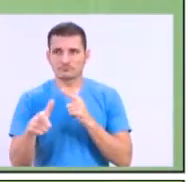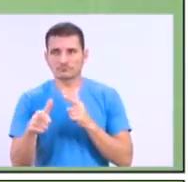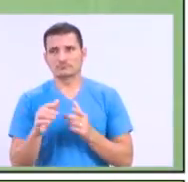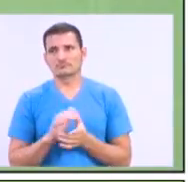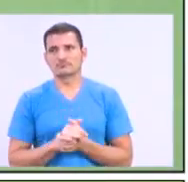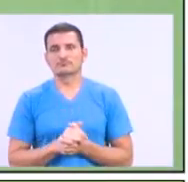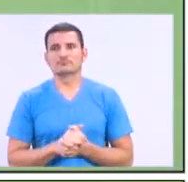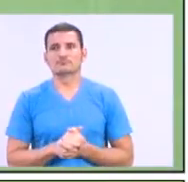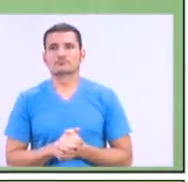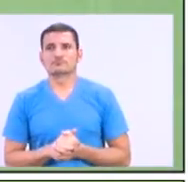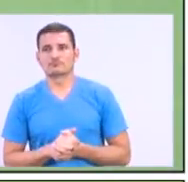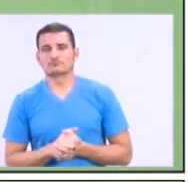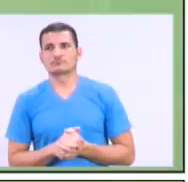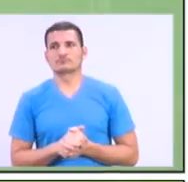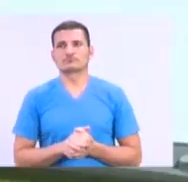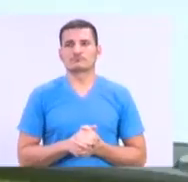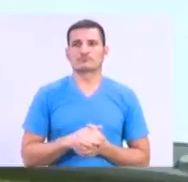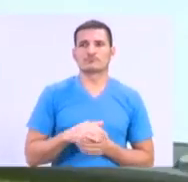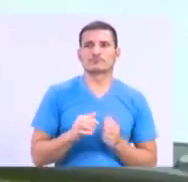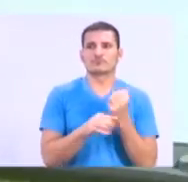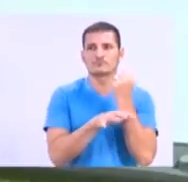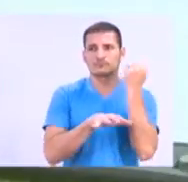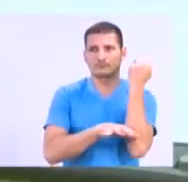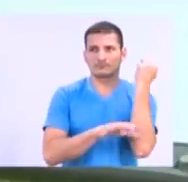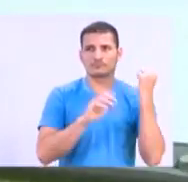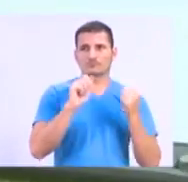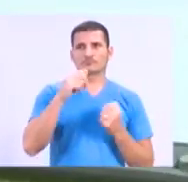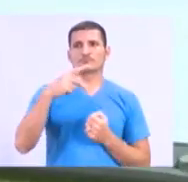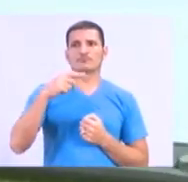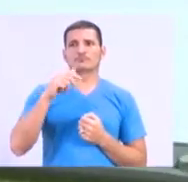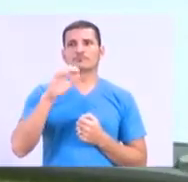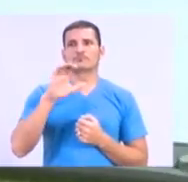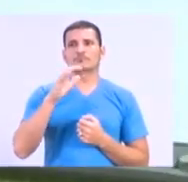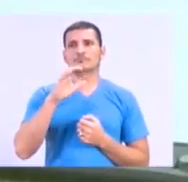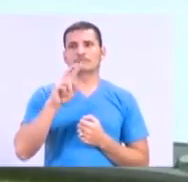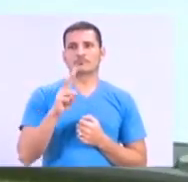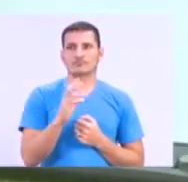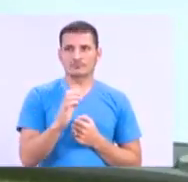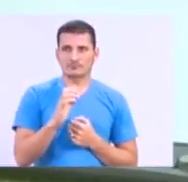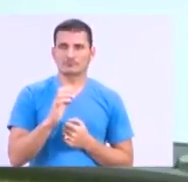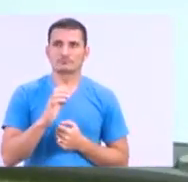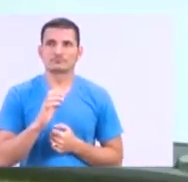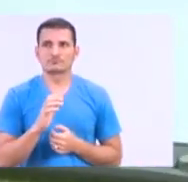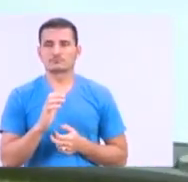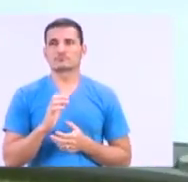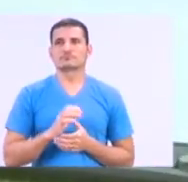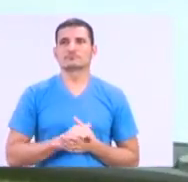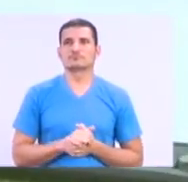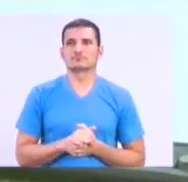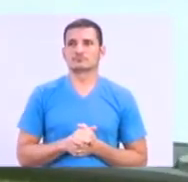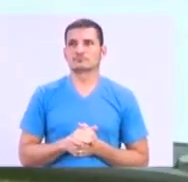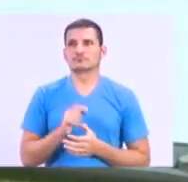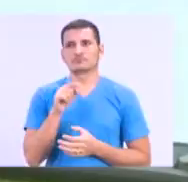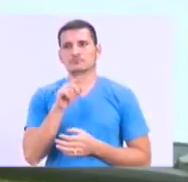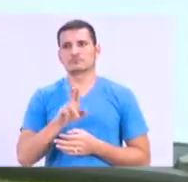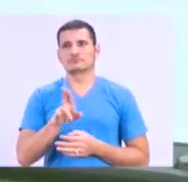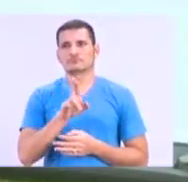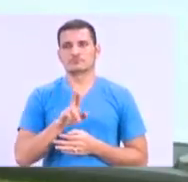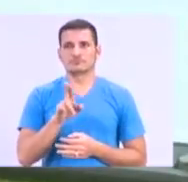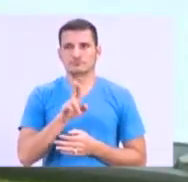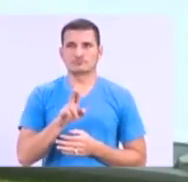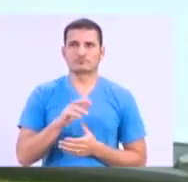eles ocupam servidores Apache, servidor web, né, que é o Apache que a gente está utilizando, eles utilizam a